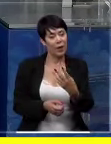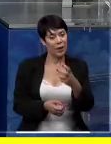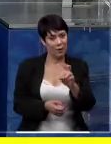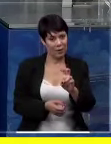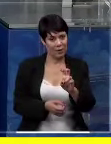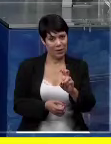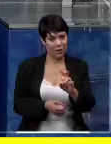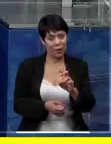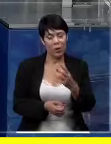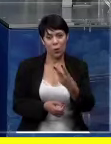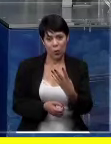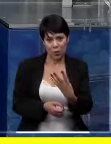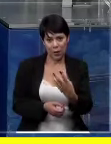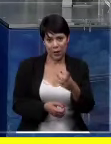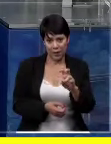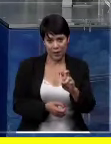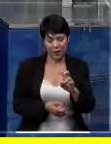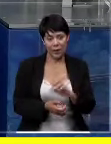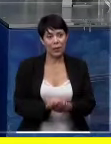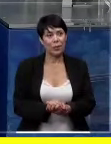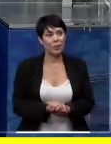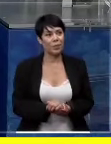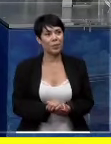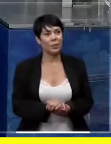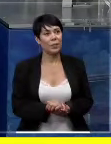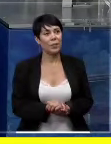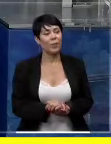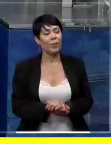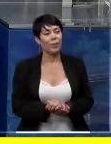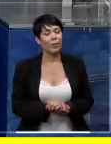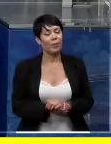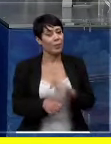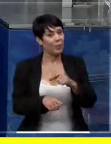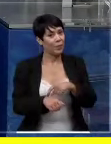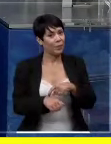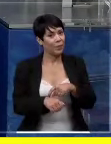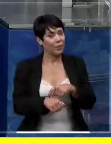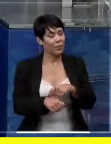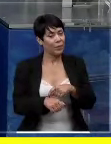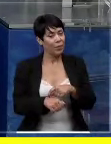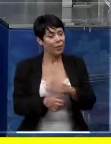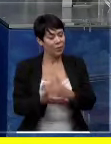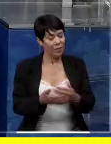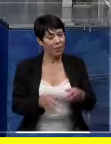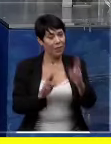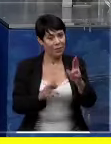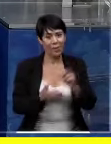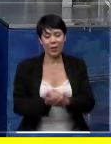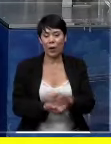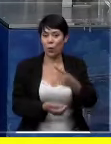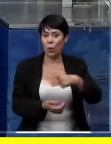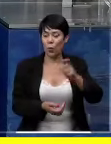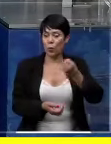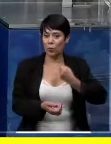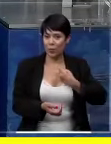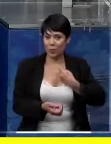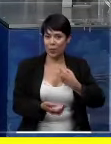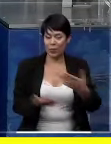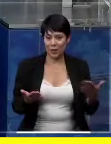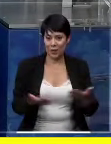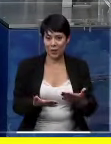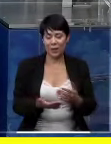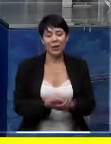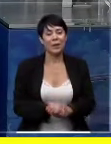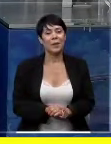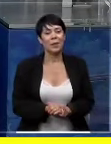45. Azul, 45. Tá na hora, hein? Vamos chamar o sétimo e último número